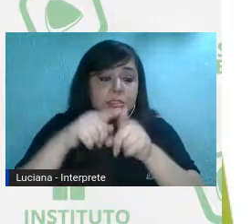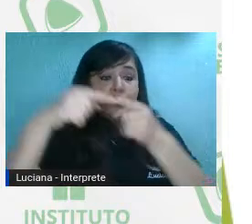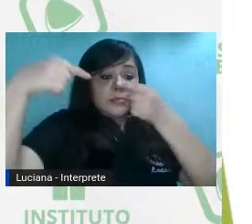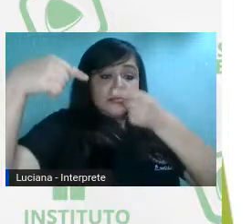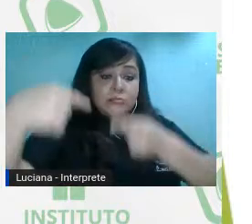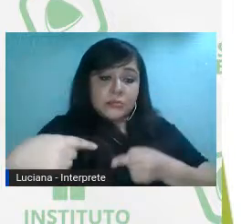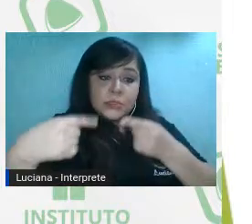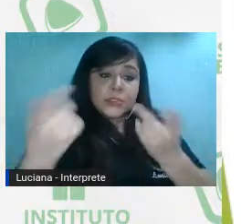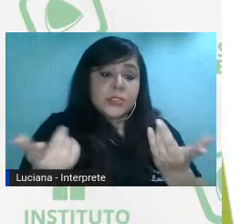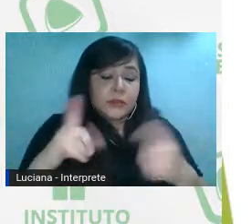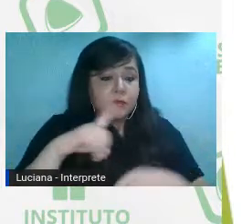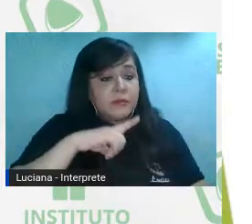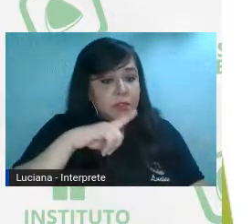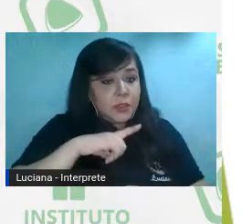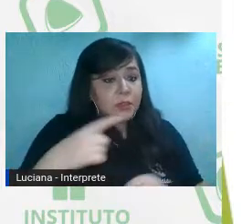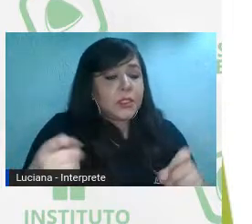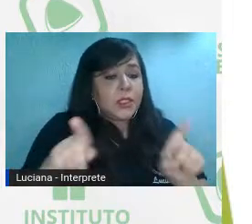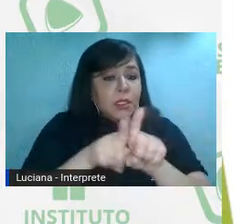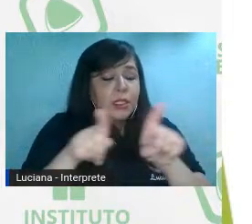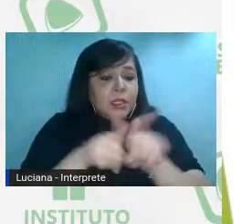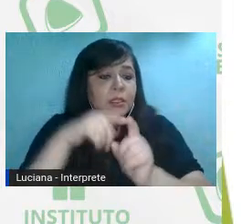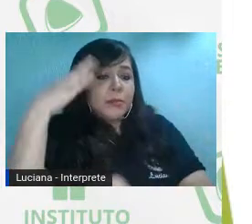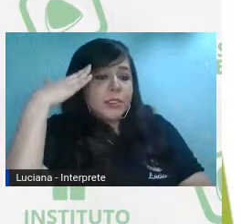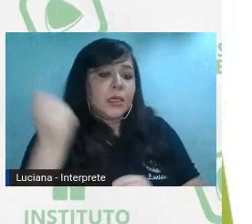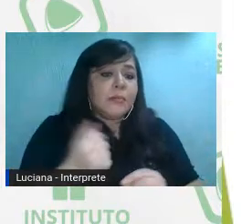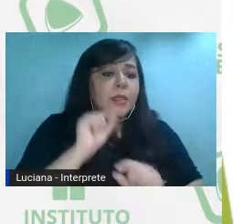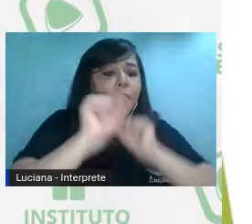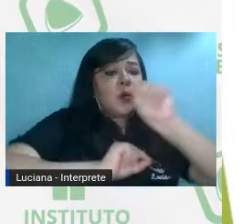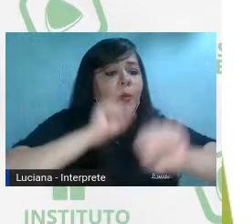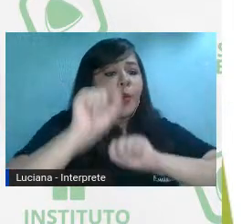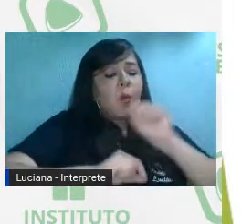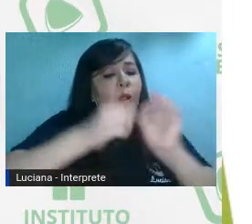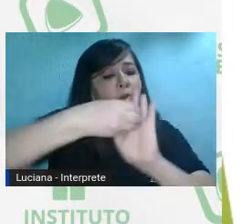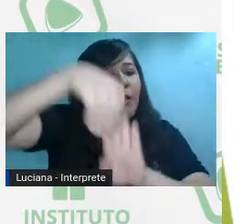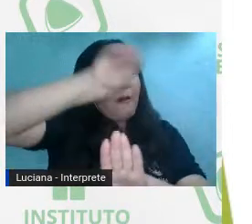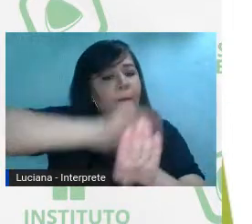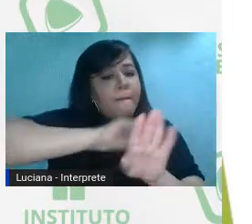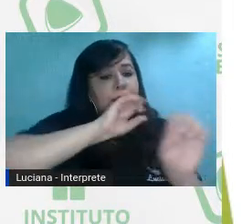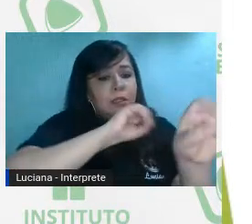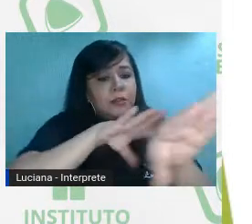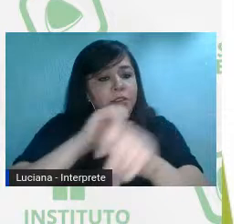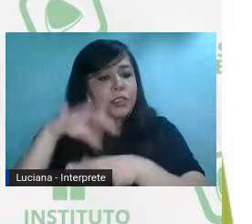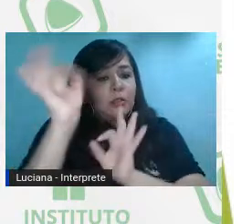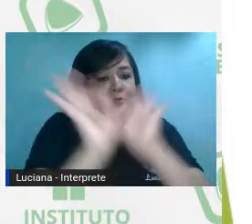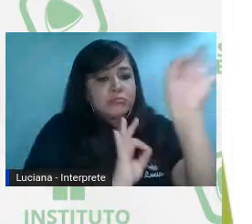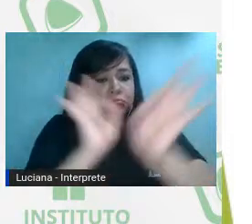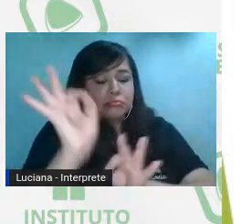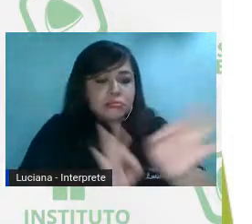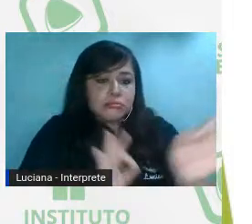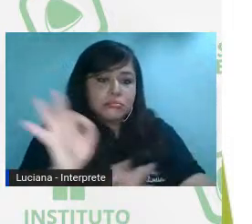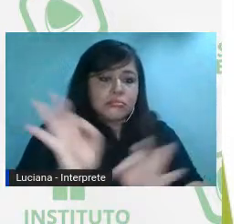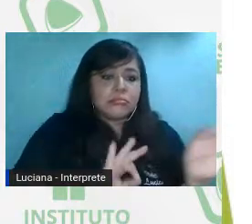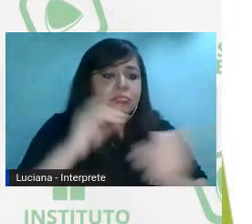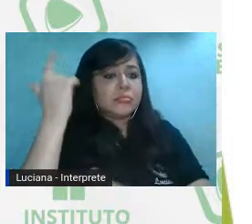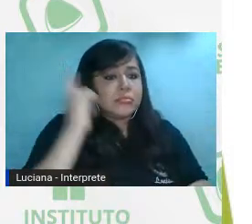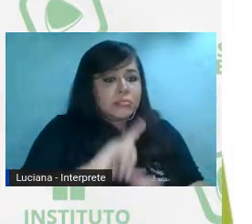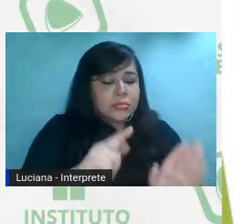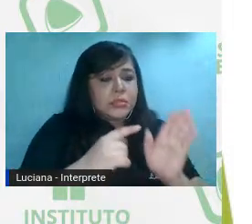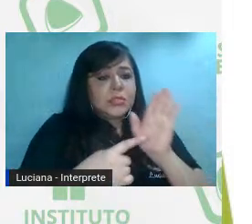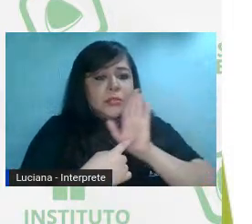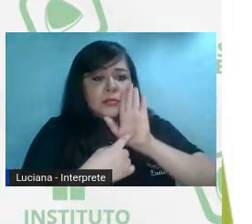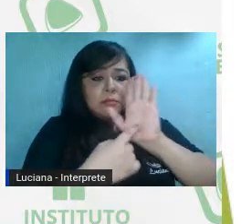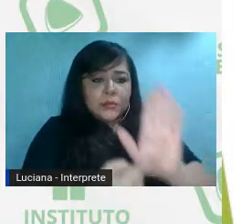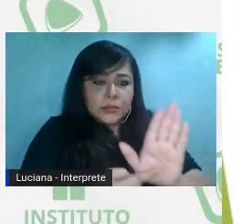um deles foi saber o que era um plano de aula e também elaborar esse plano que cumprisse o seu propósito, né? Que é permitir ao